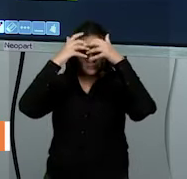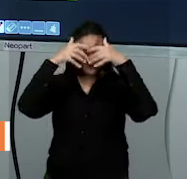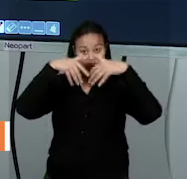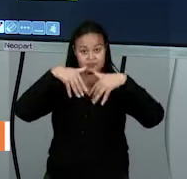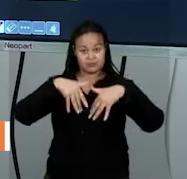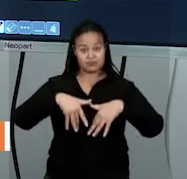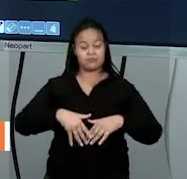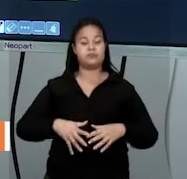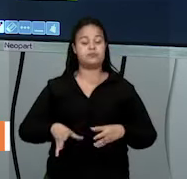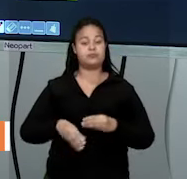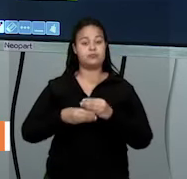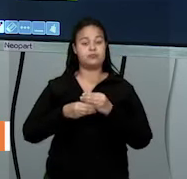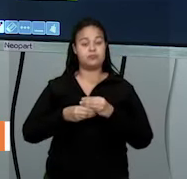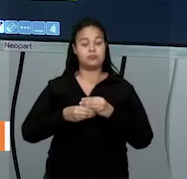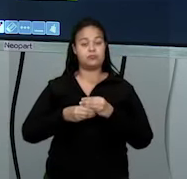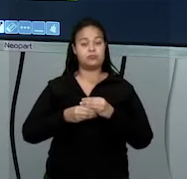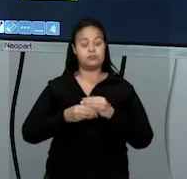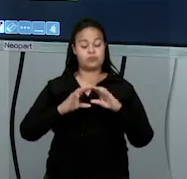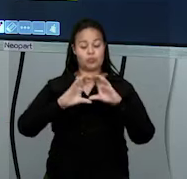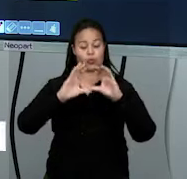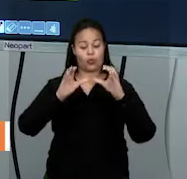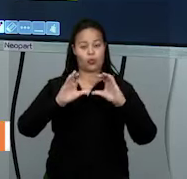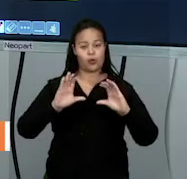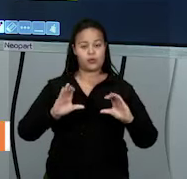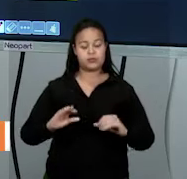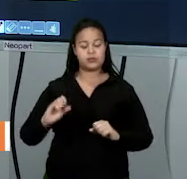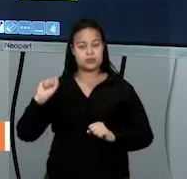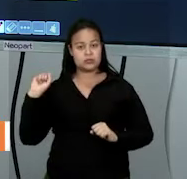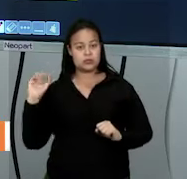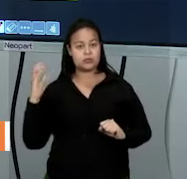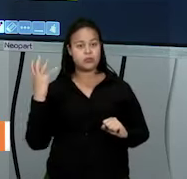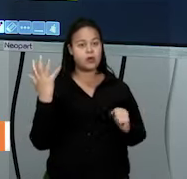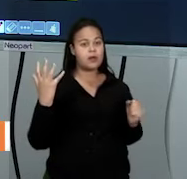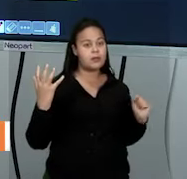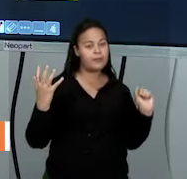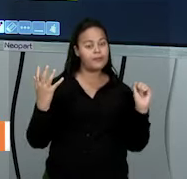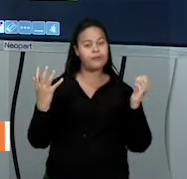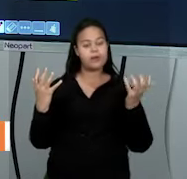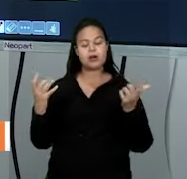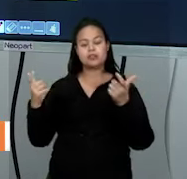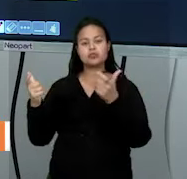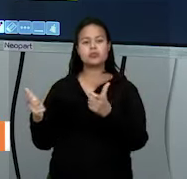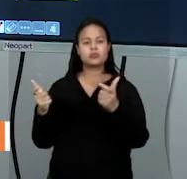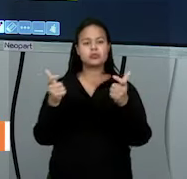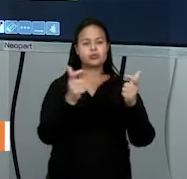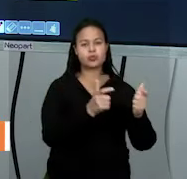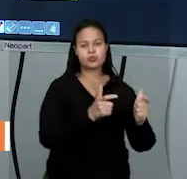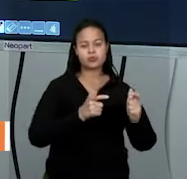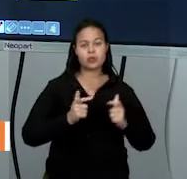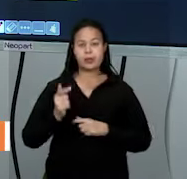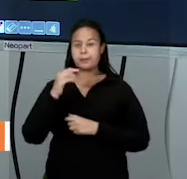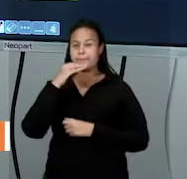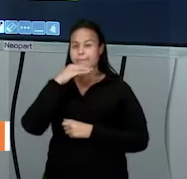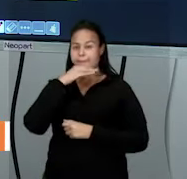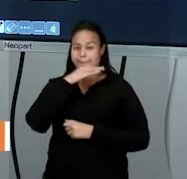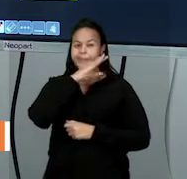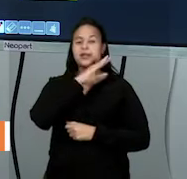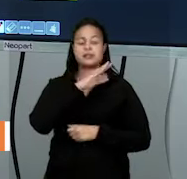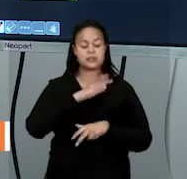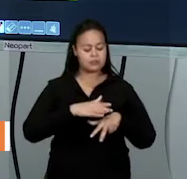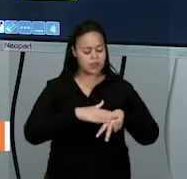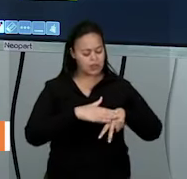Integração do organismo com o ambiente, porque o sistema nervoso vai fazer você perceber com seus órgãos